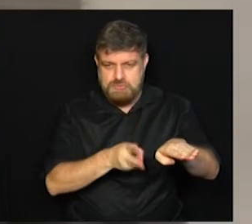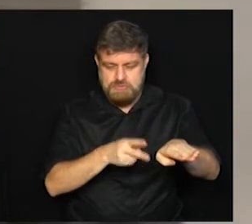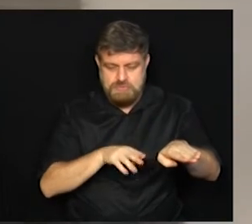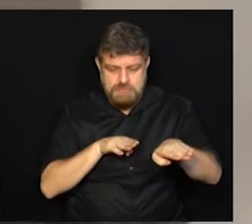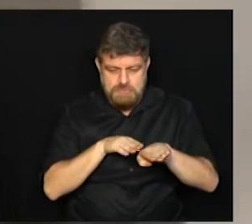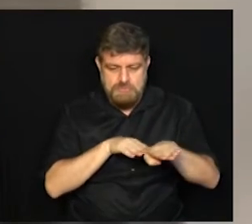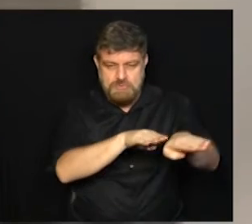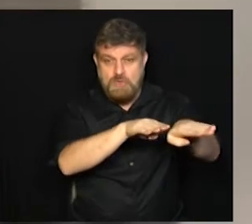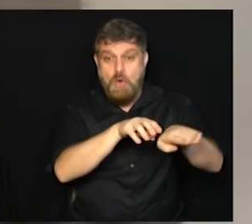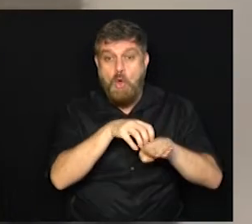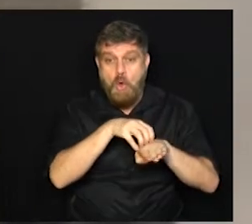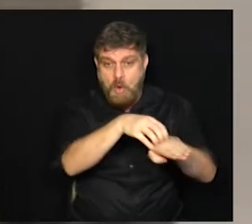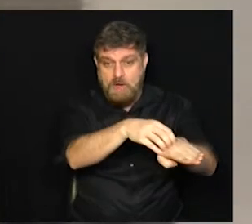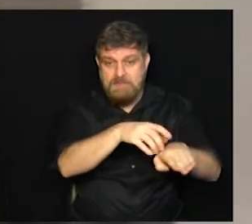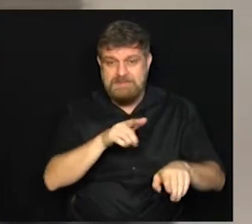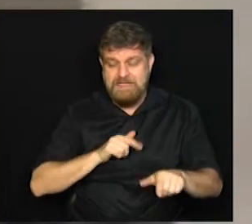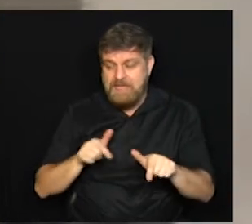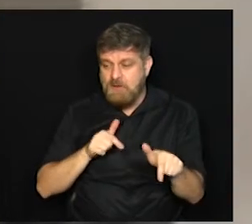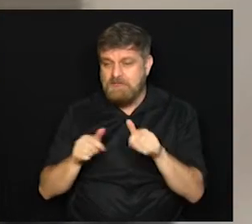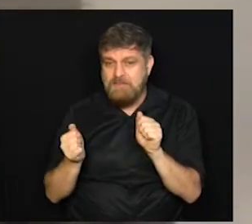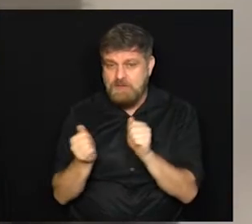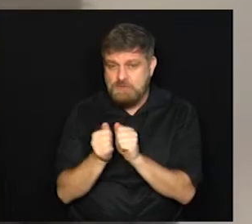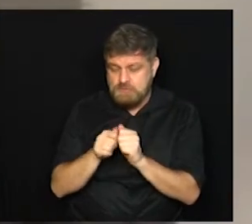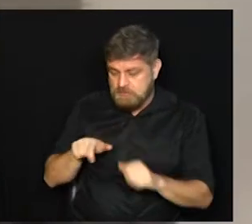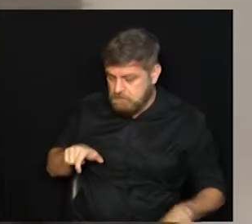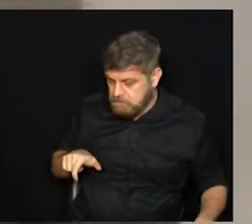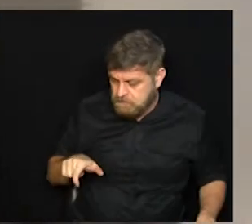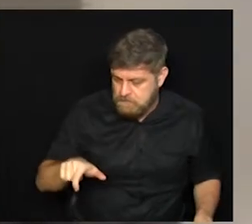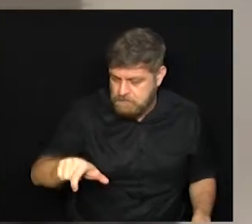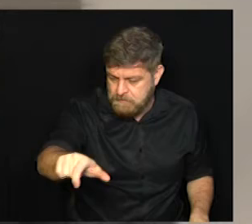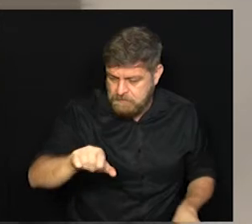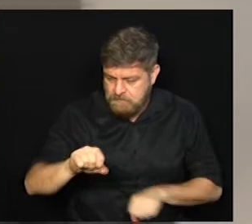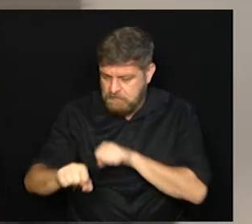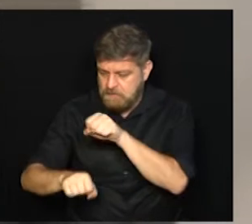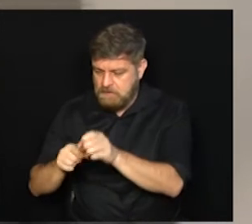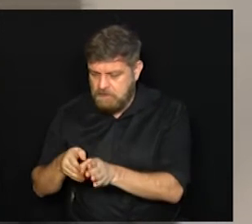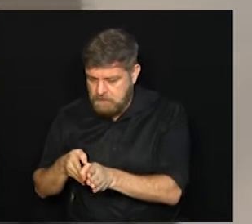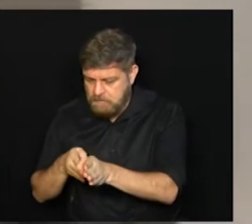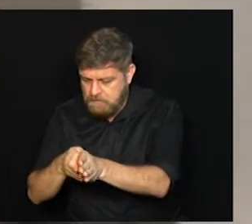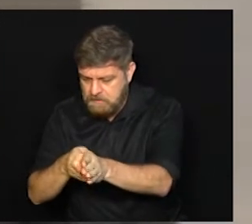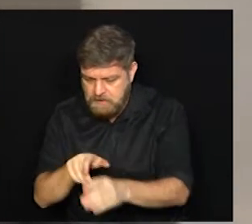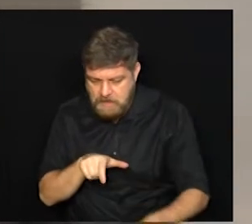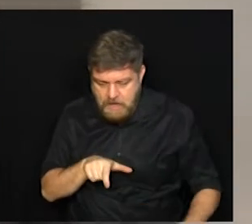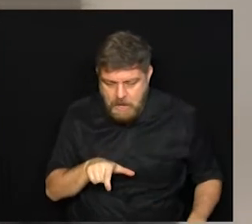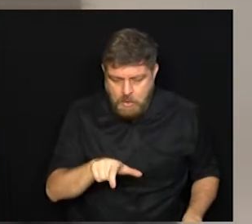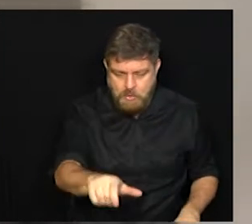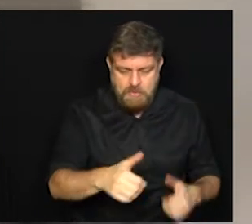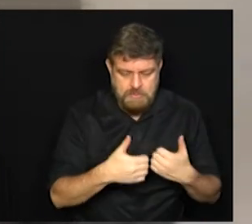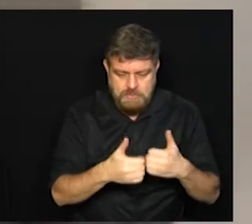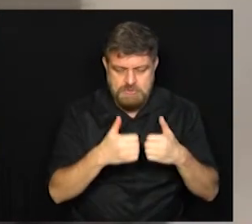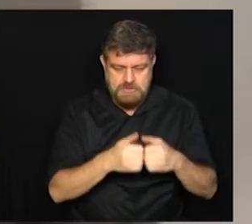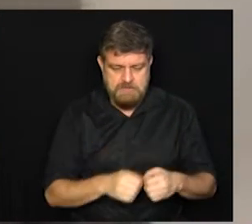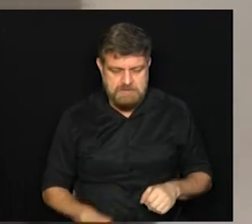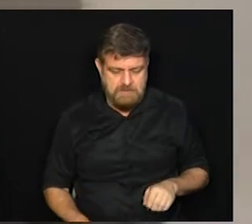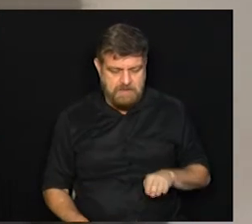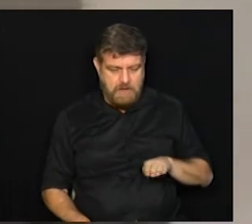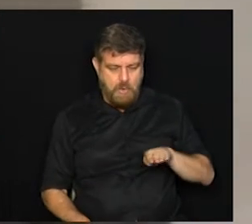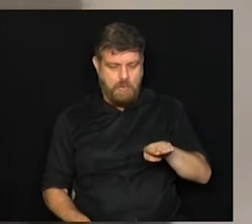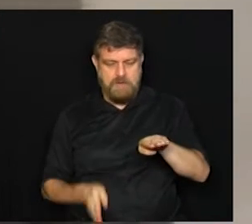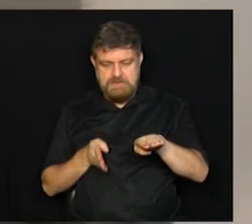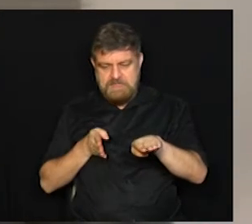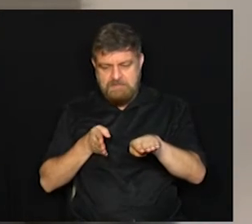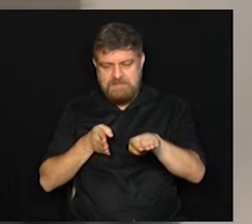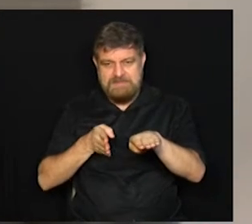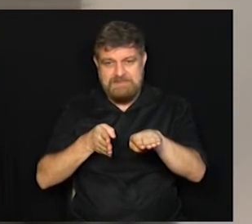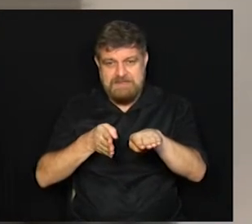um trabalho integrado junto com a questão do BRT, já que não foi previsto dentro do corredor uma ciclofaixa. Até